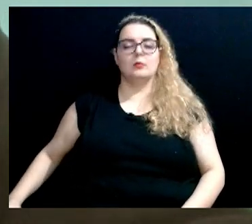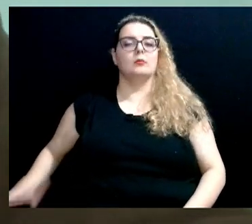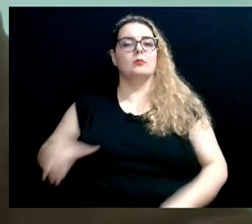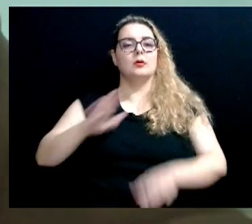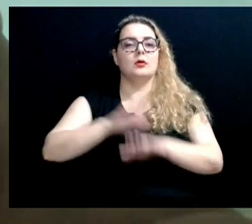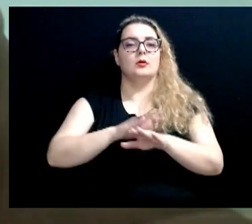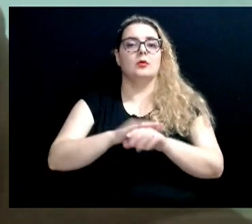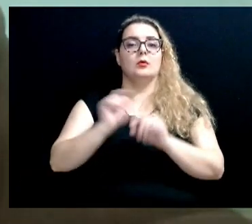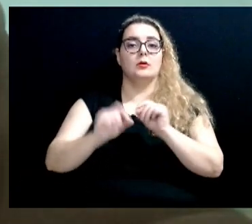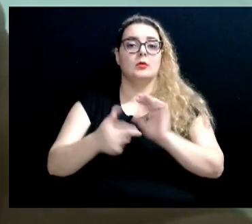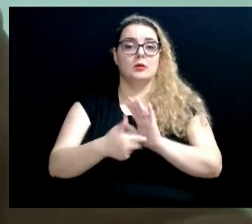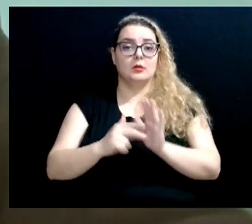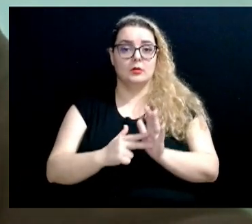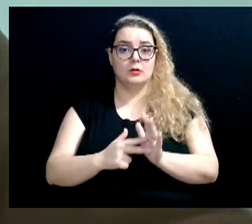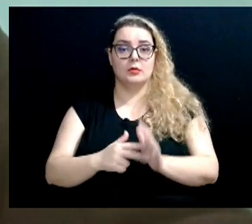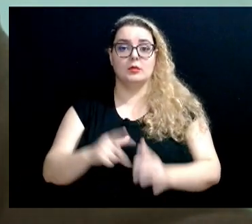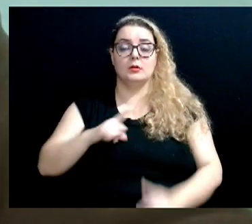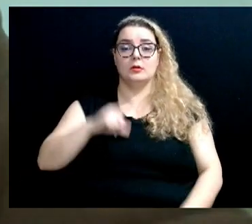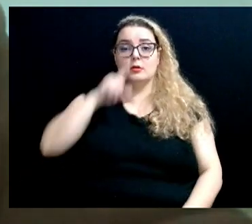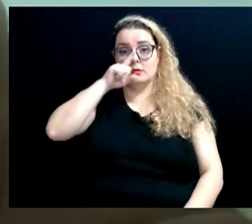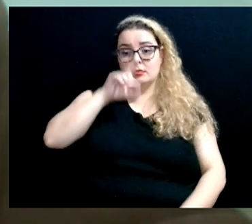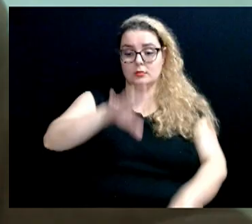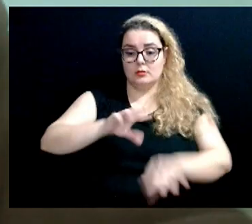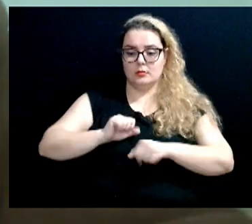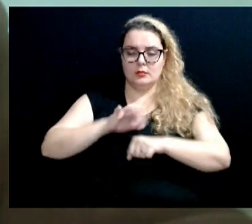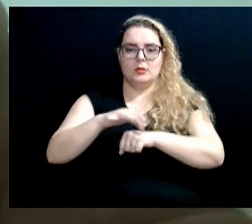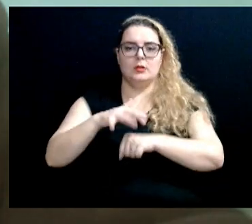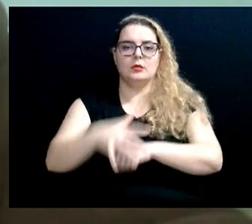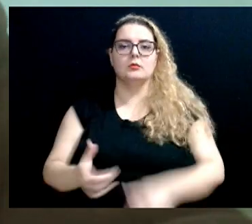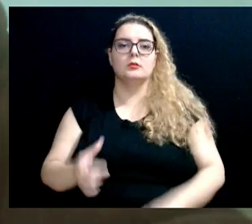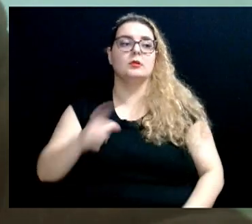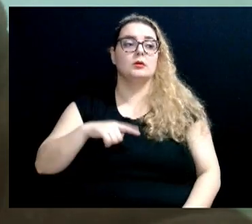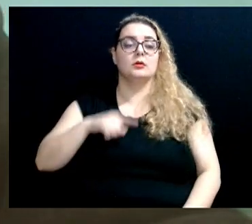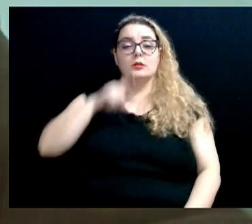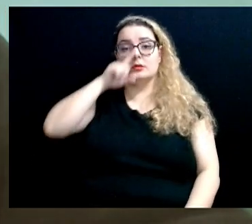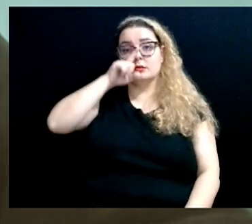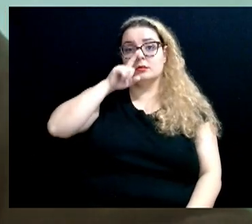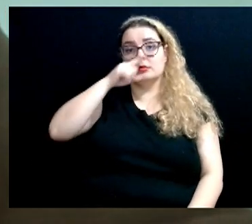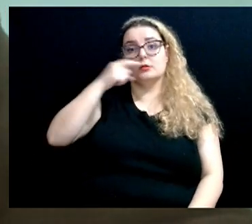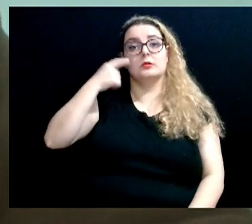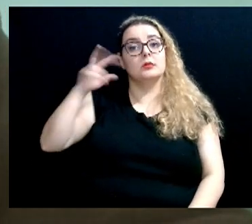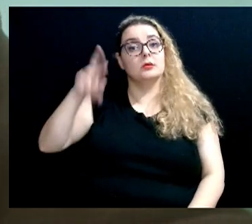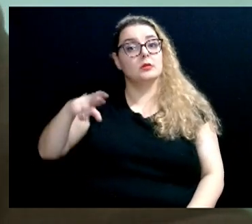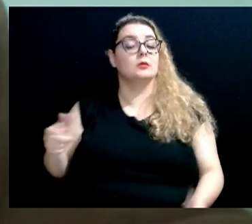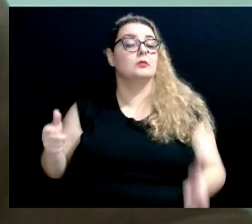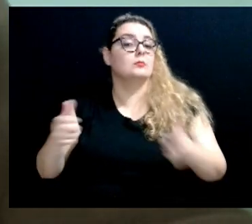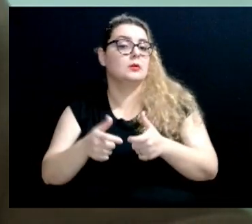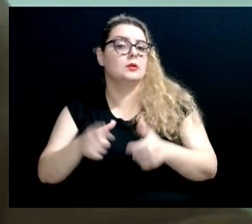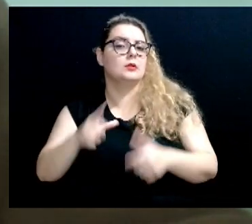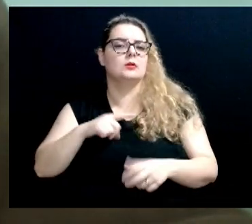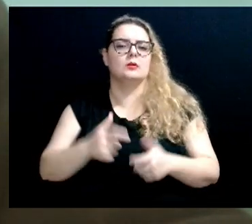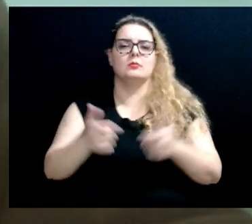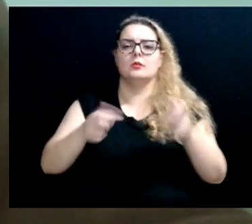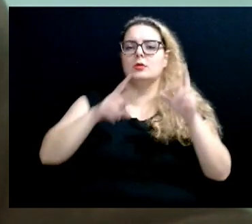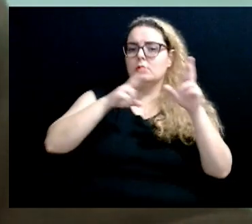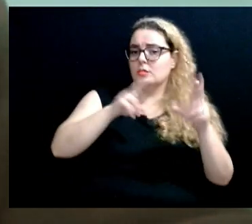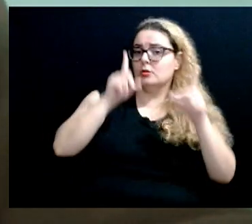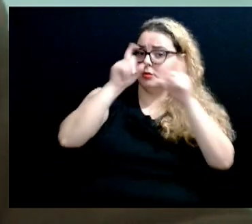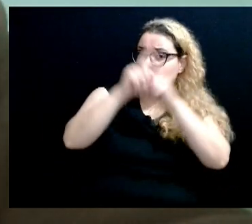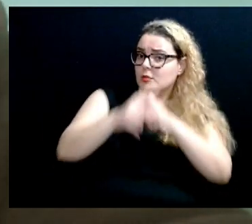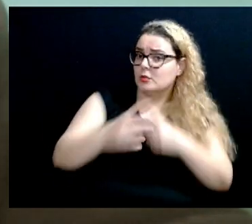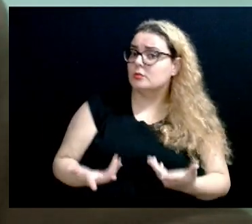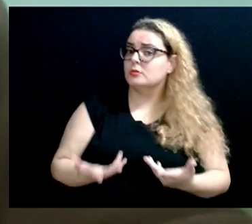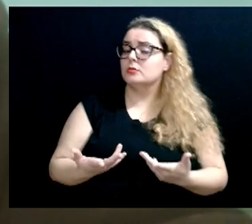de pegar mais infecções, eu tenho um risco de raciocinar menos, de ter maior dificuldade para tomar